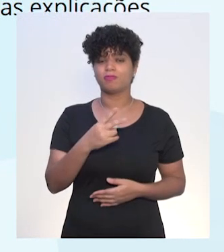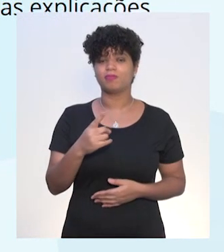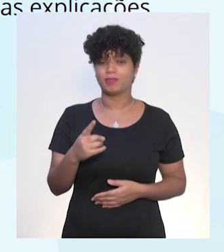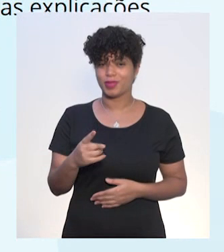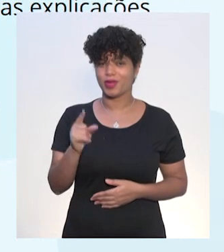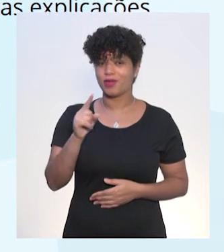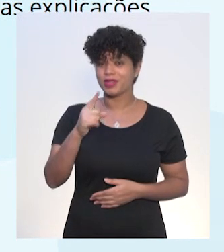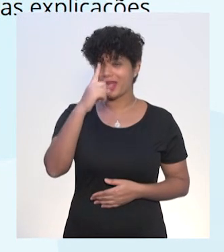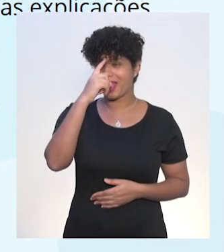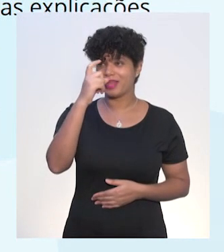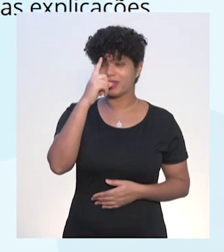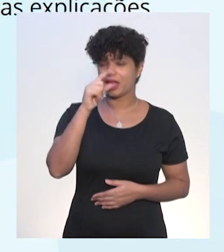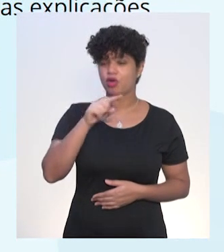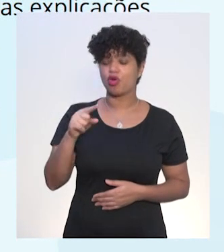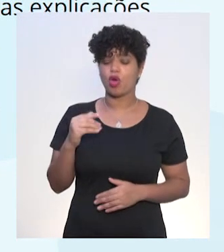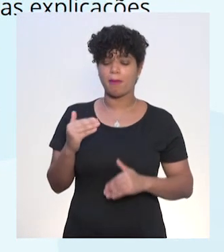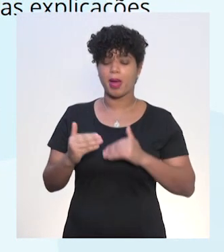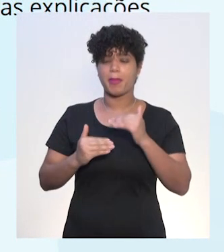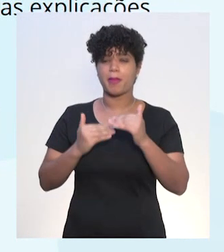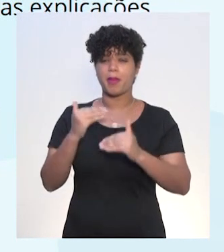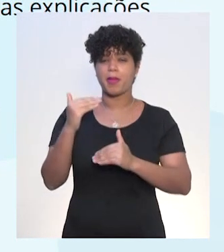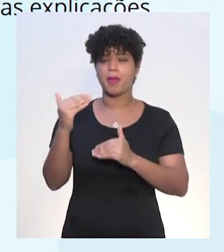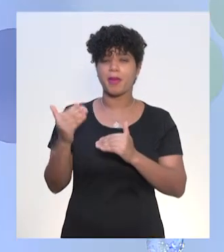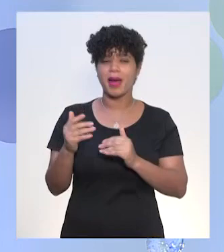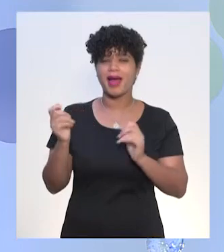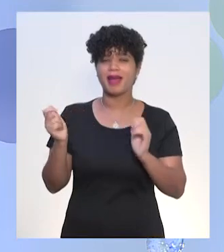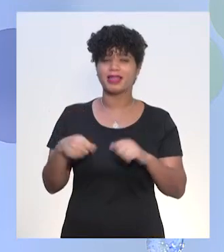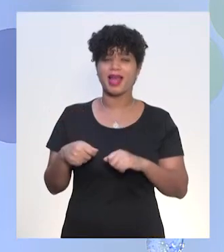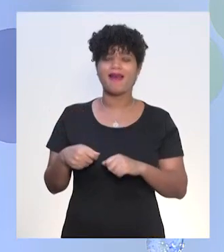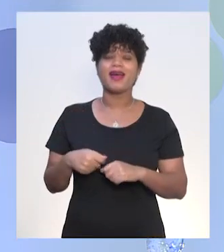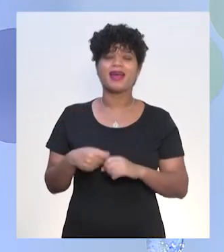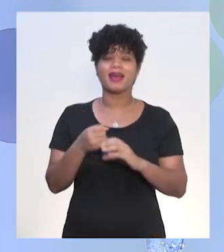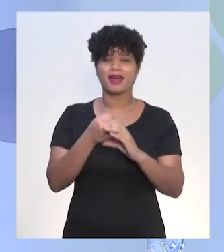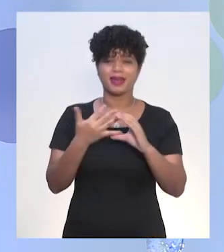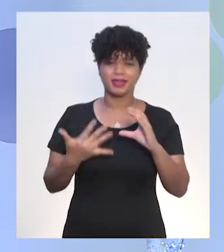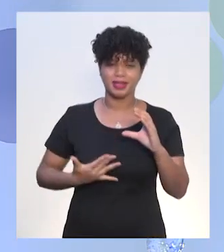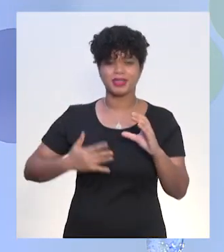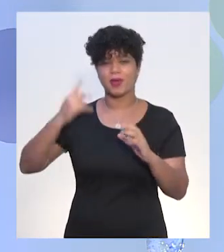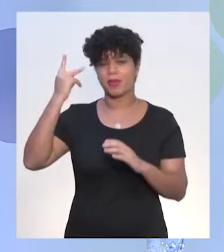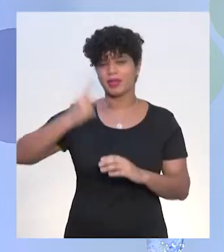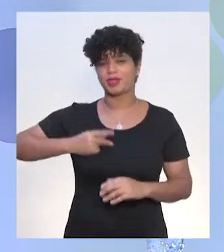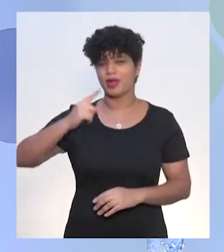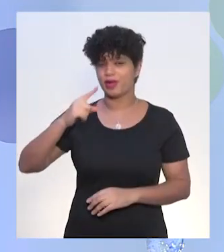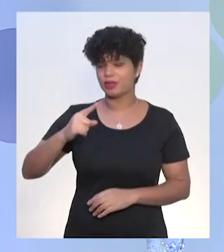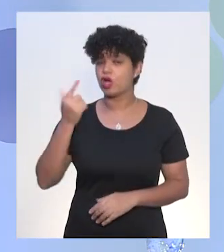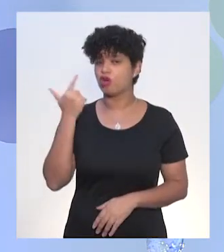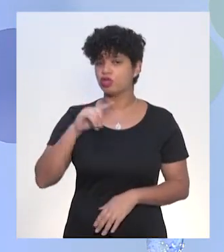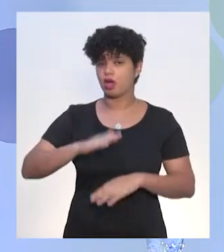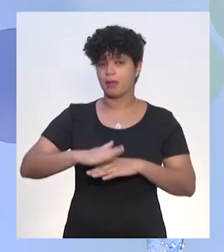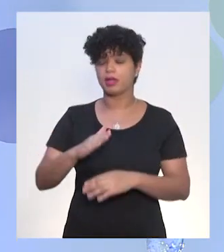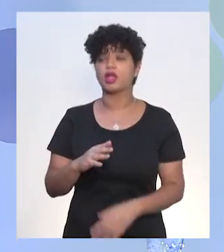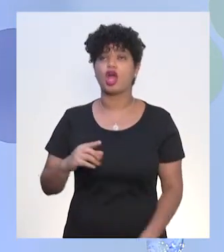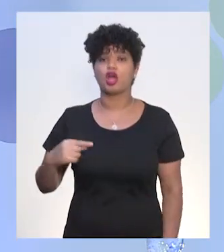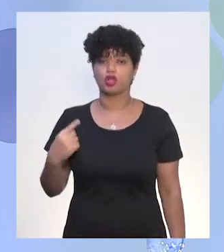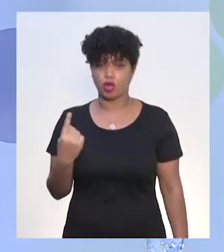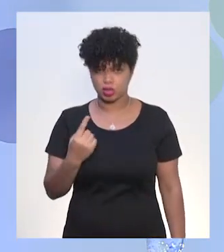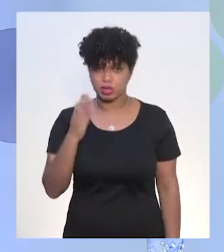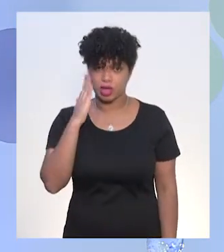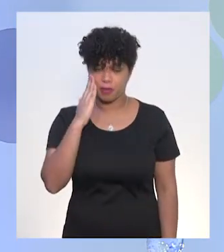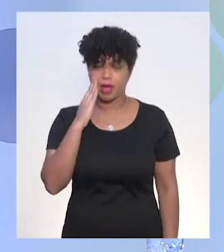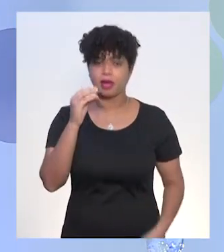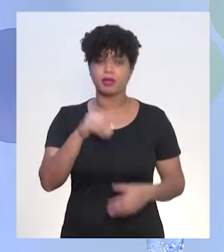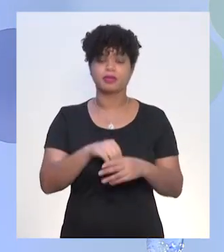desenvolvam mas cada um desses poderes obviamente a gente sabe que a gente está fazendo um rodízio nas